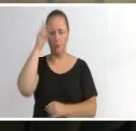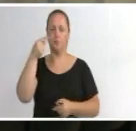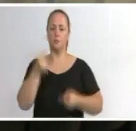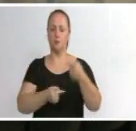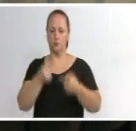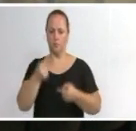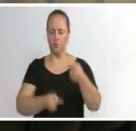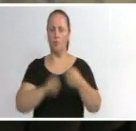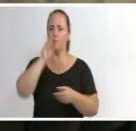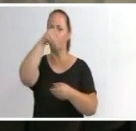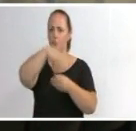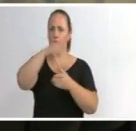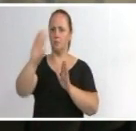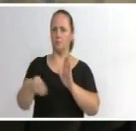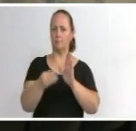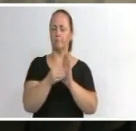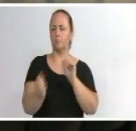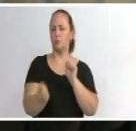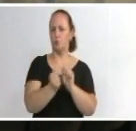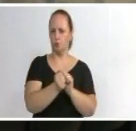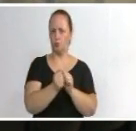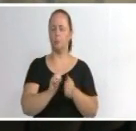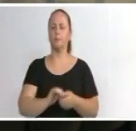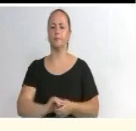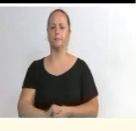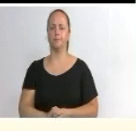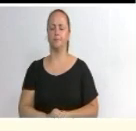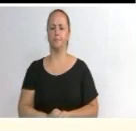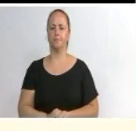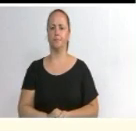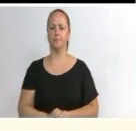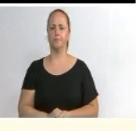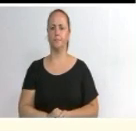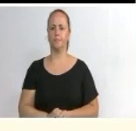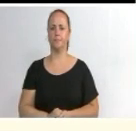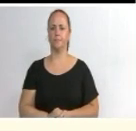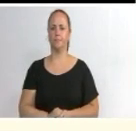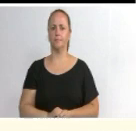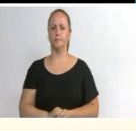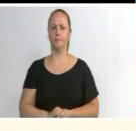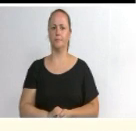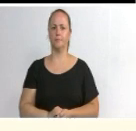englobada. Hoje a gente ainda faz votação final do decreto.